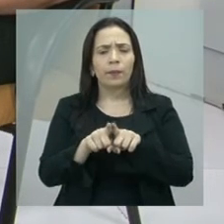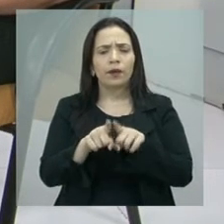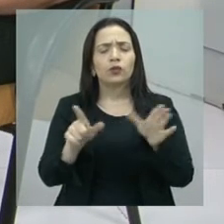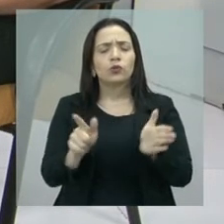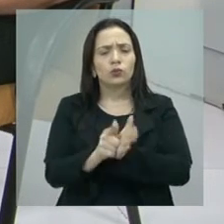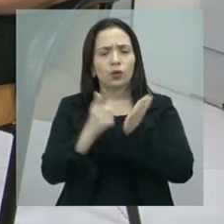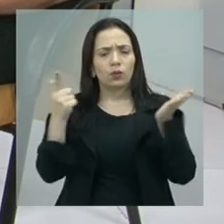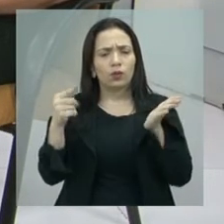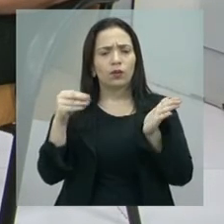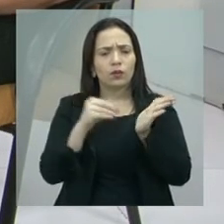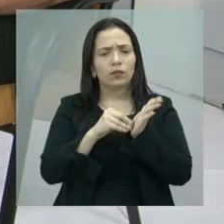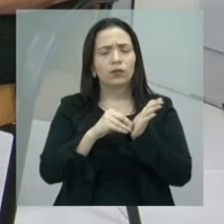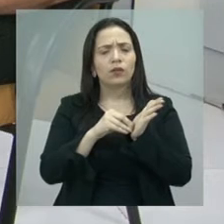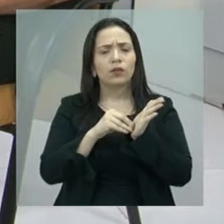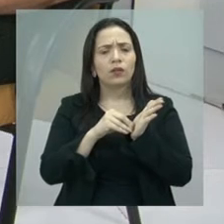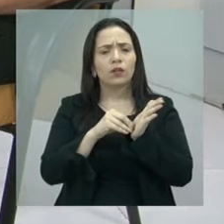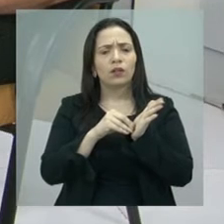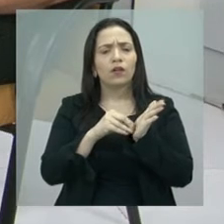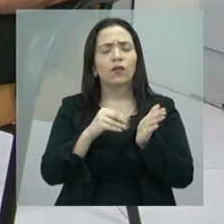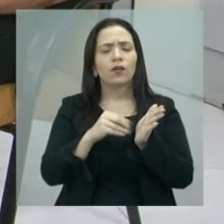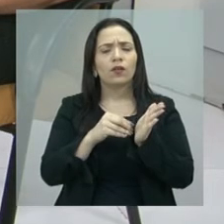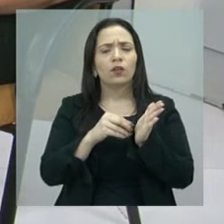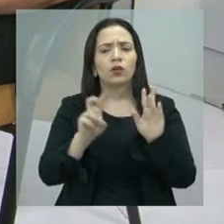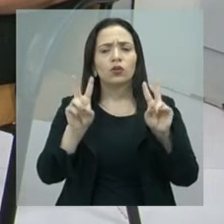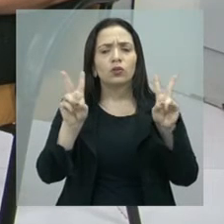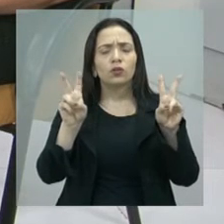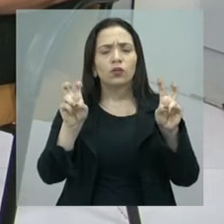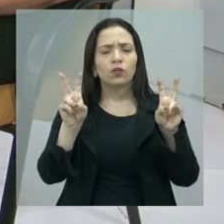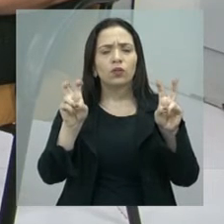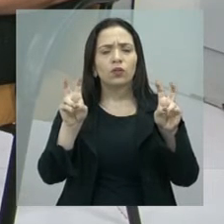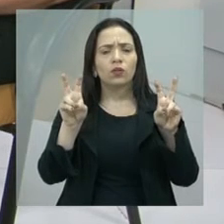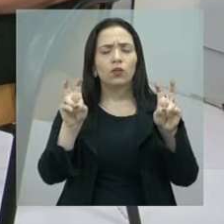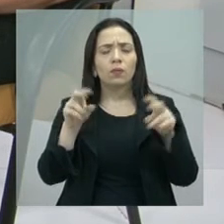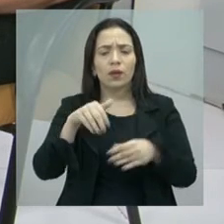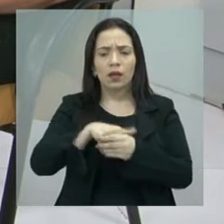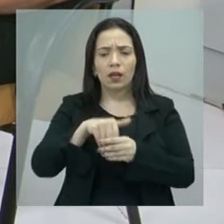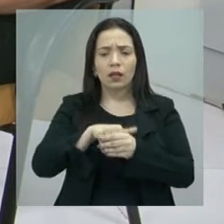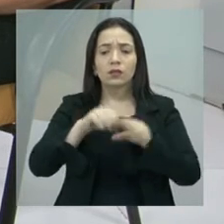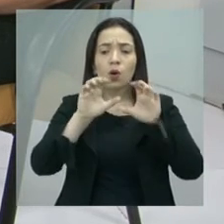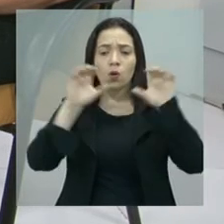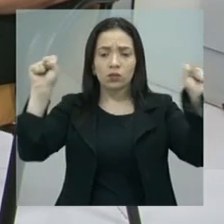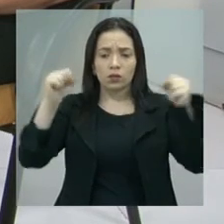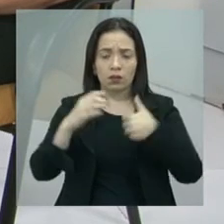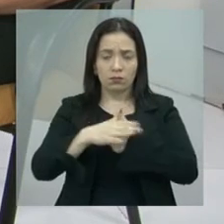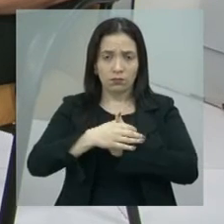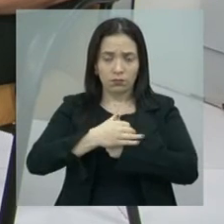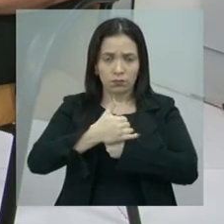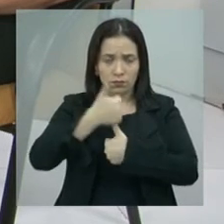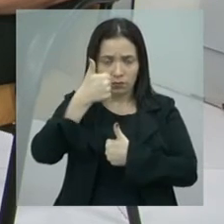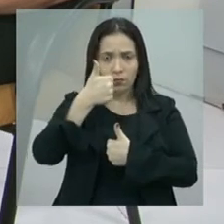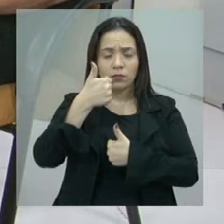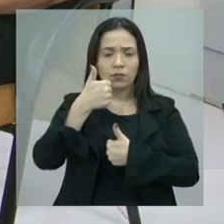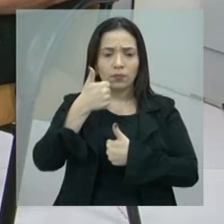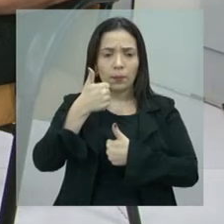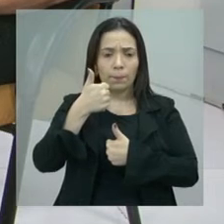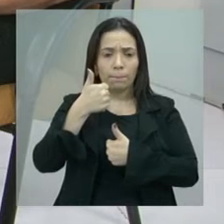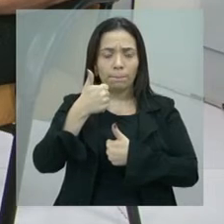matéria, que eu fiquei meio intrigado, assim, que a manchete dizia assim que a eleição dos conselhos tutelares